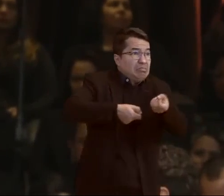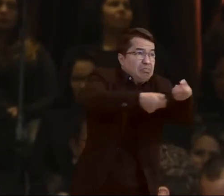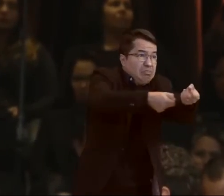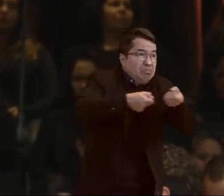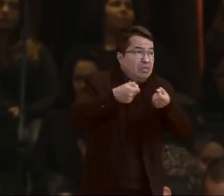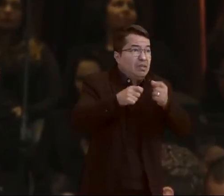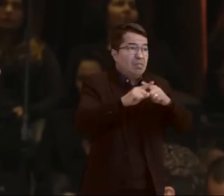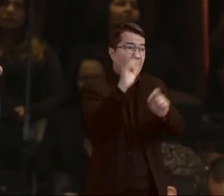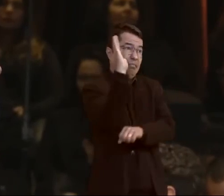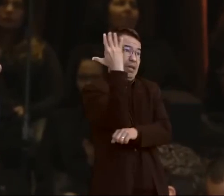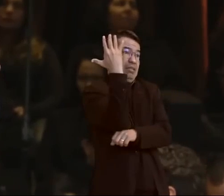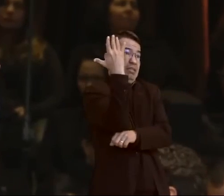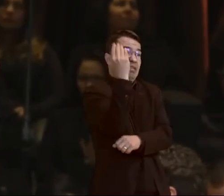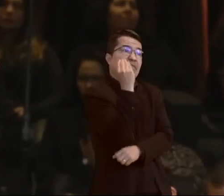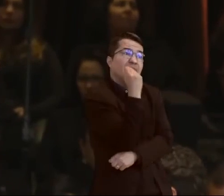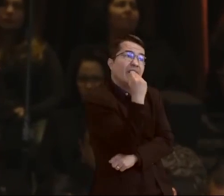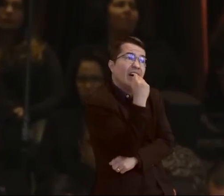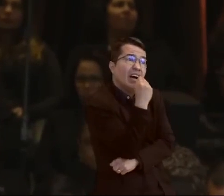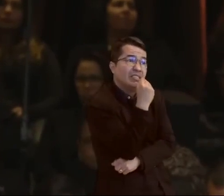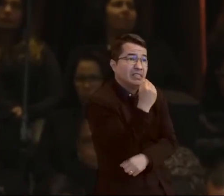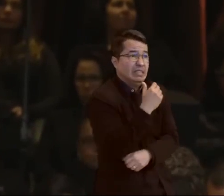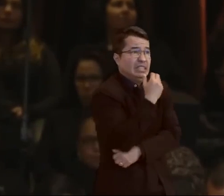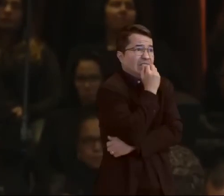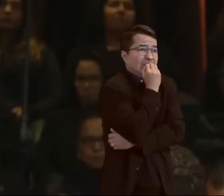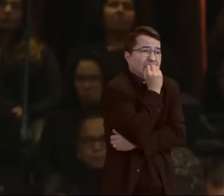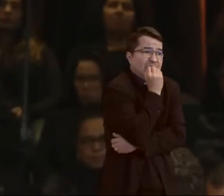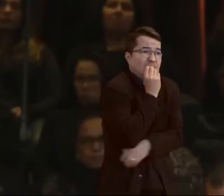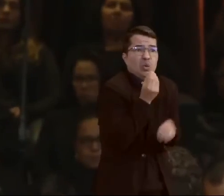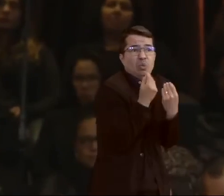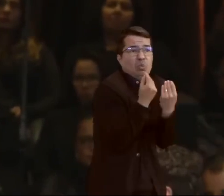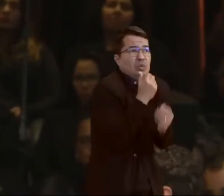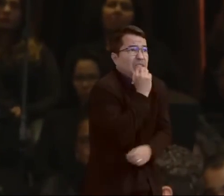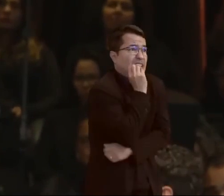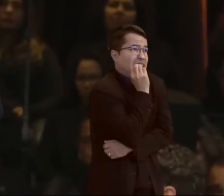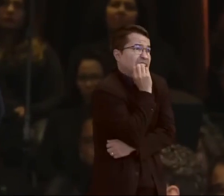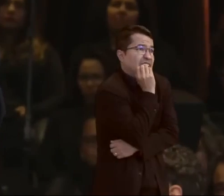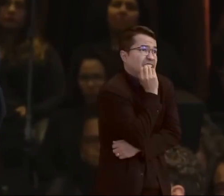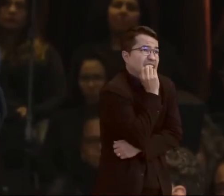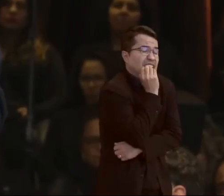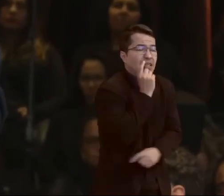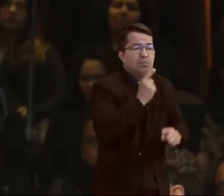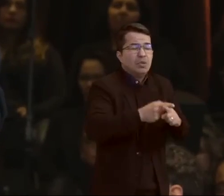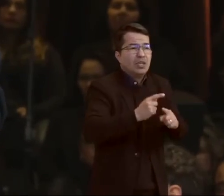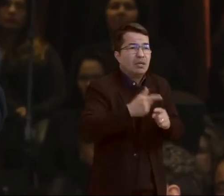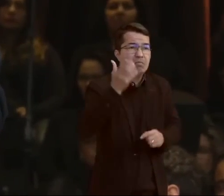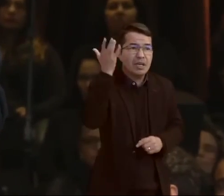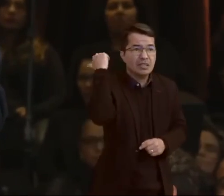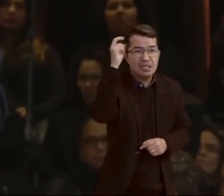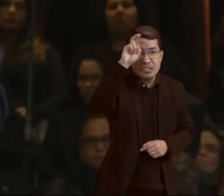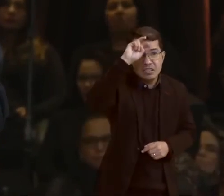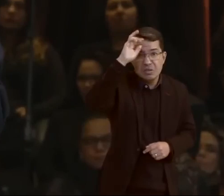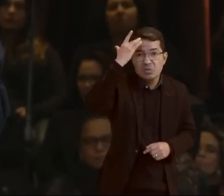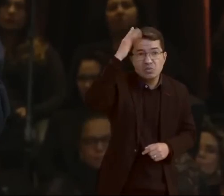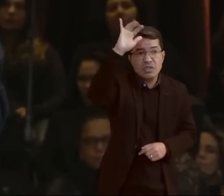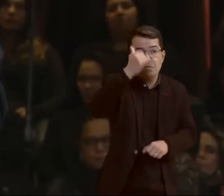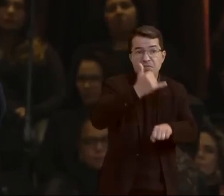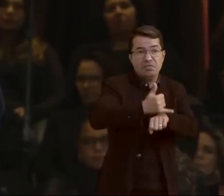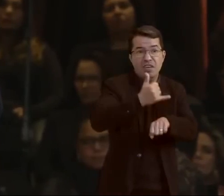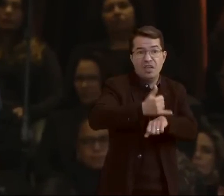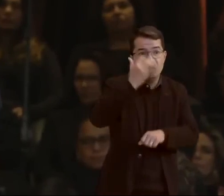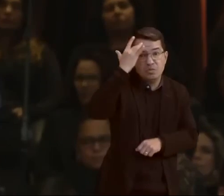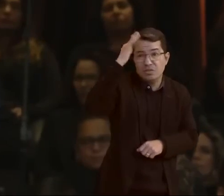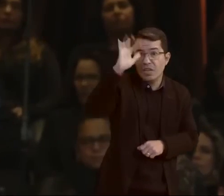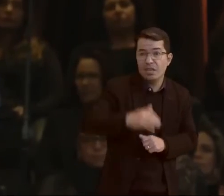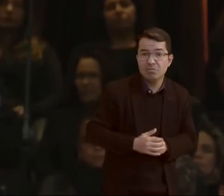as nossas mãos, de madeira, de ponta de madeira, porque eles não sabiam tecnologia do ferro.